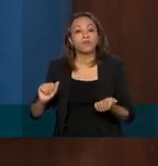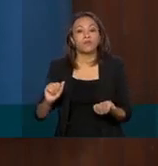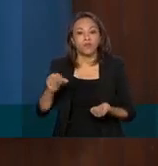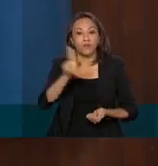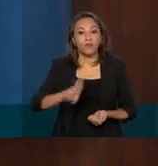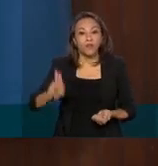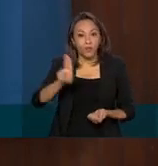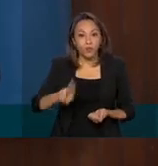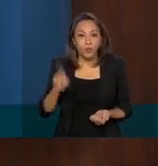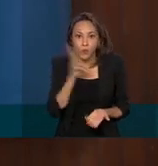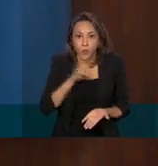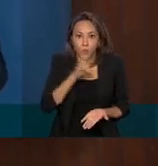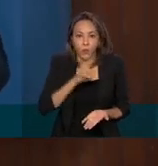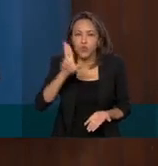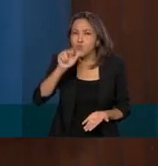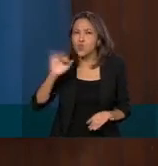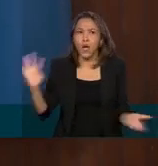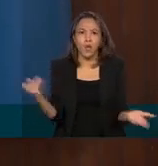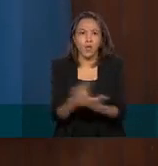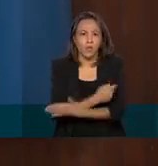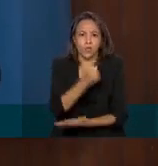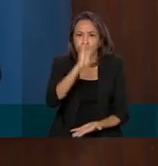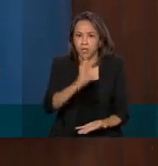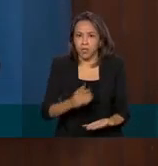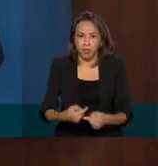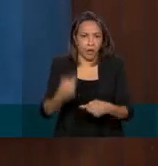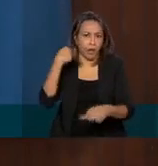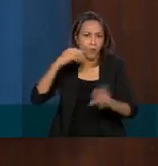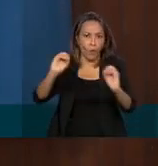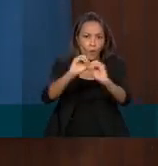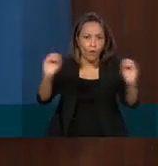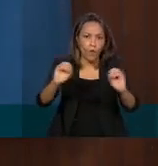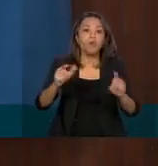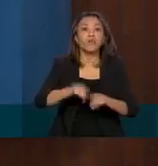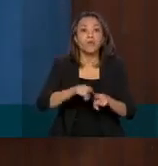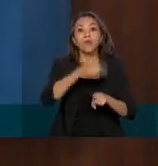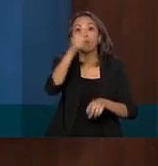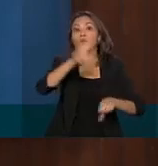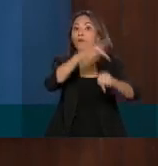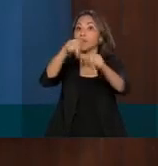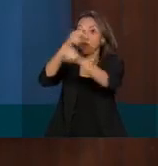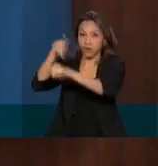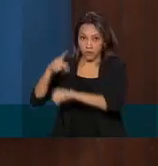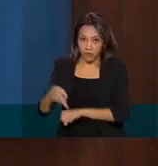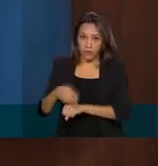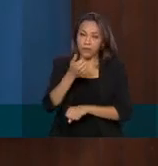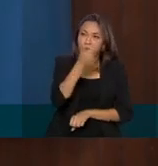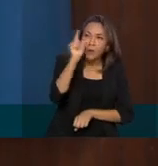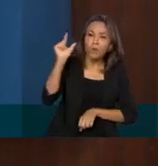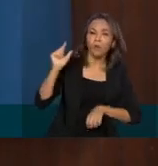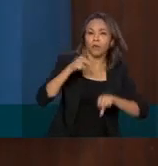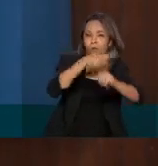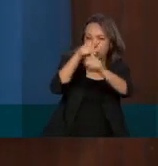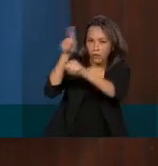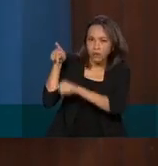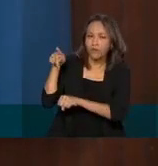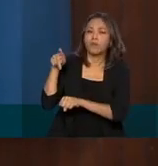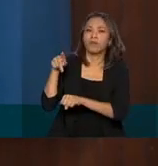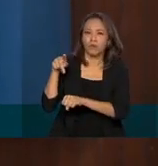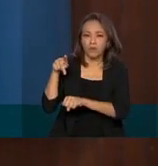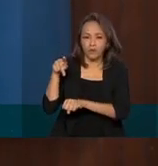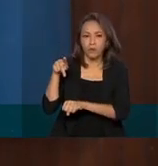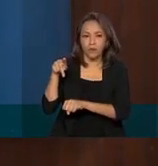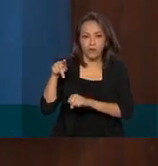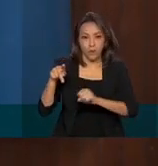nunca foram tão demandadas, não só no Brasil, que não existia, mas também em outros países. Em outros países,